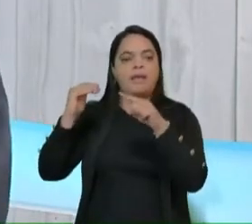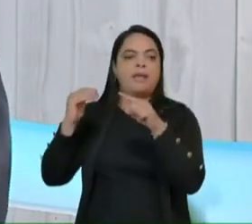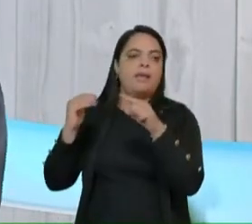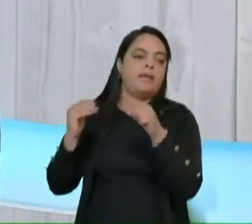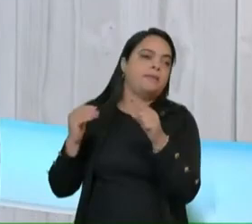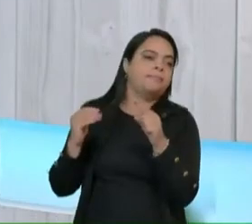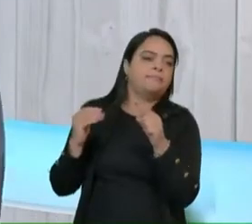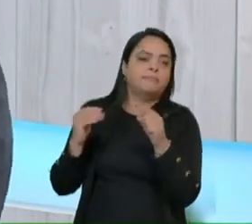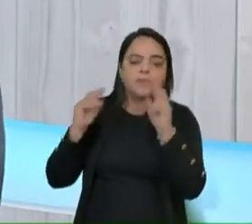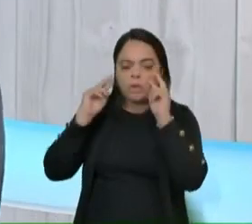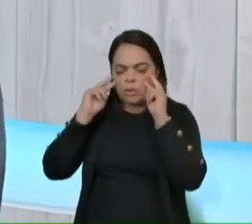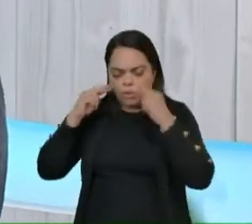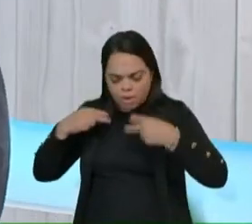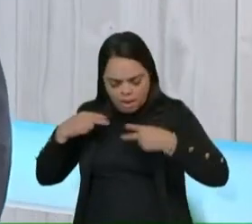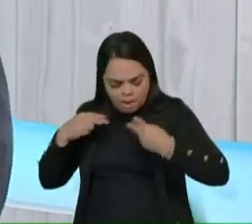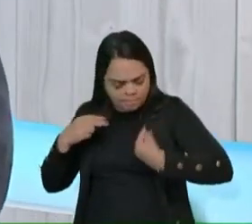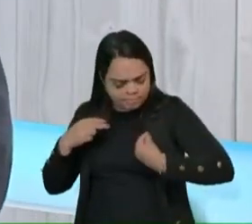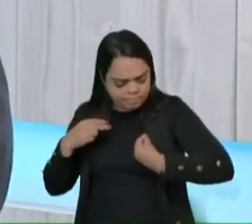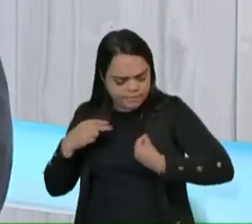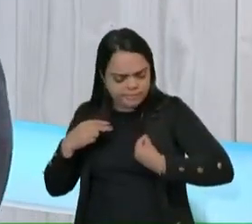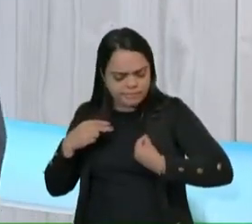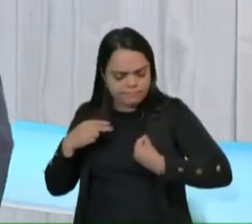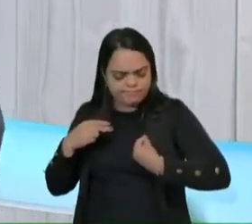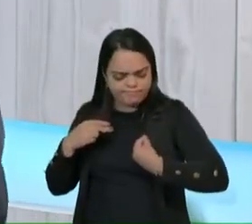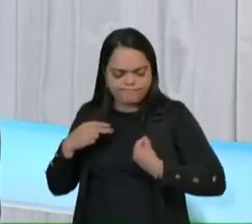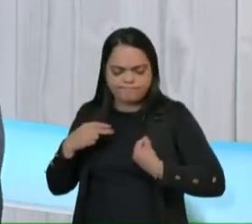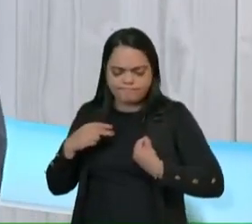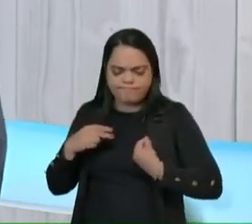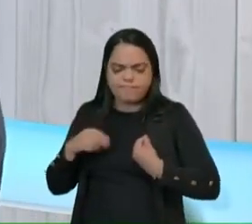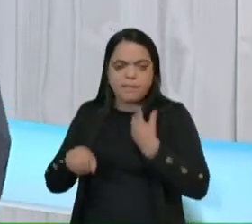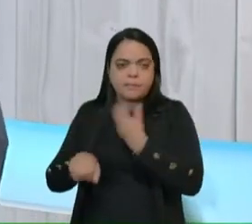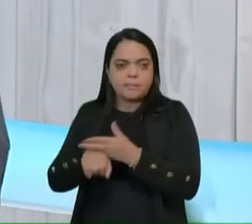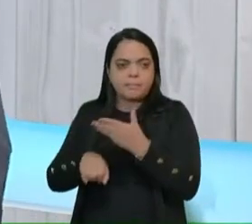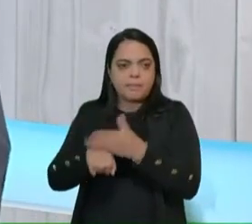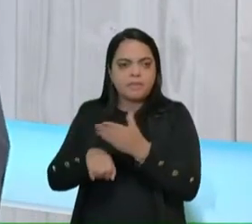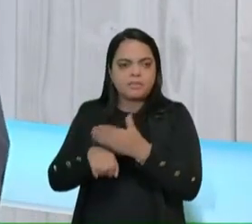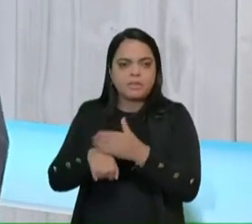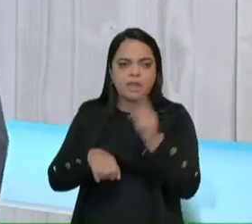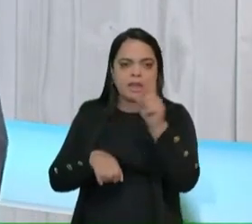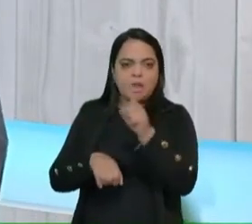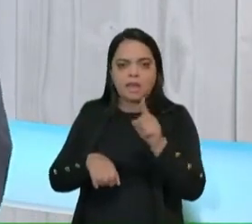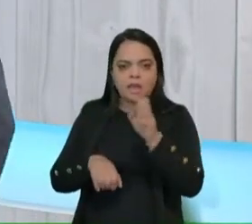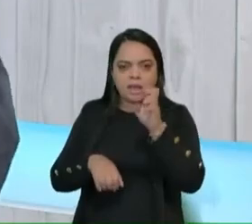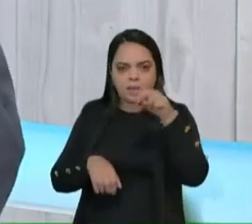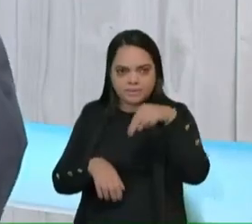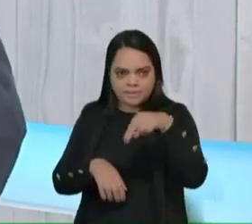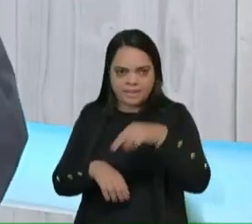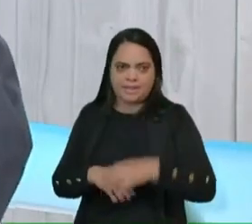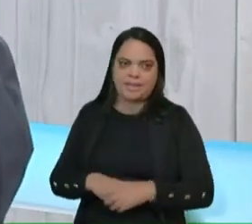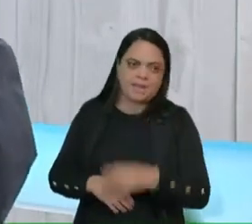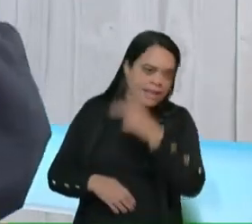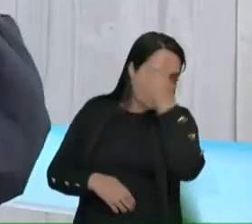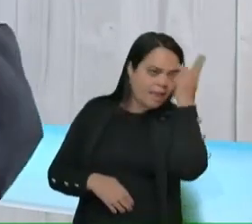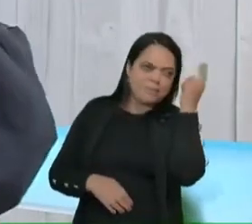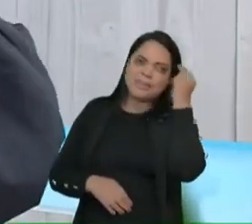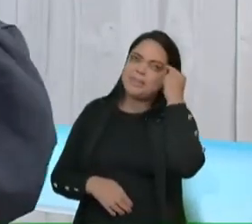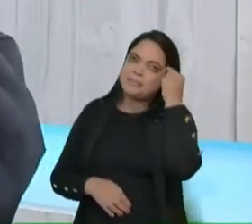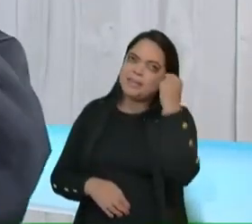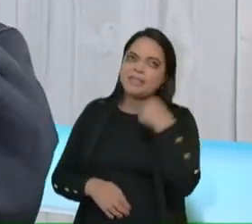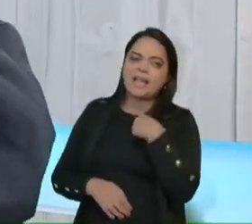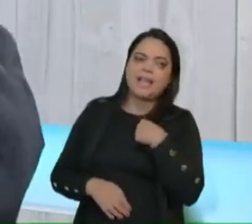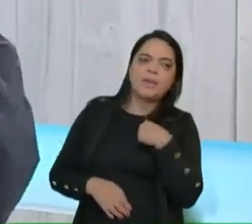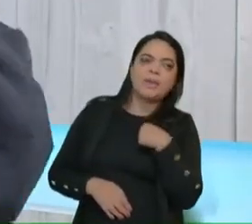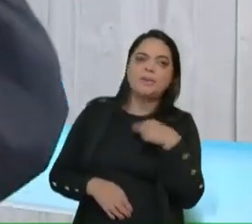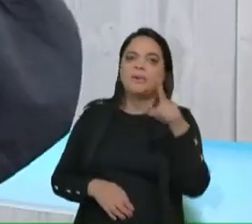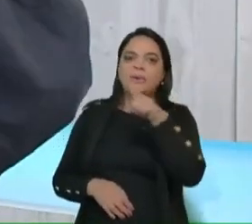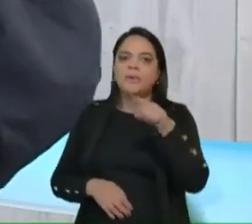você consegue olhar pra sua vida e praticar esse Zen né porque as pessoas têm uma ideia assim ah eu tô Zen